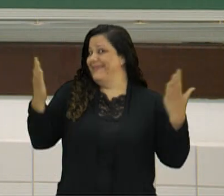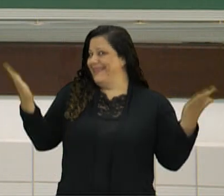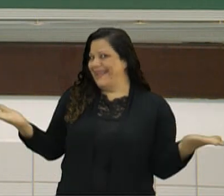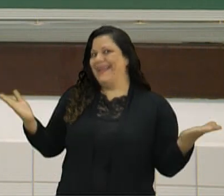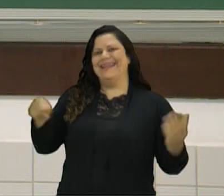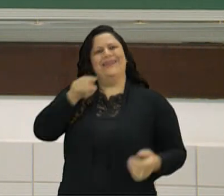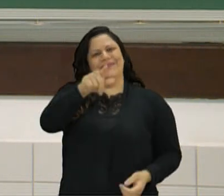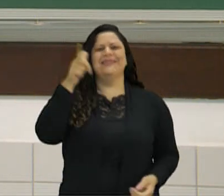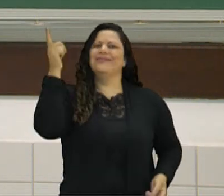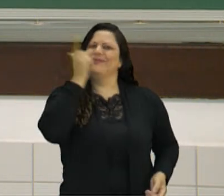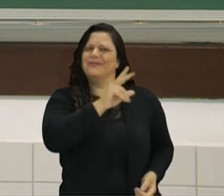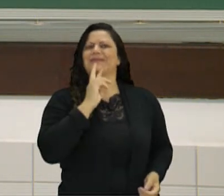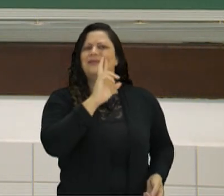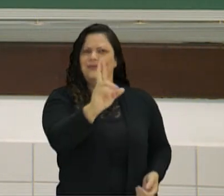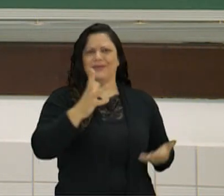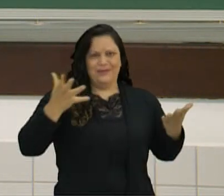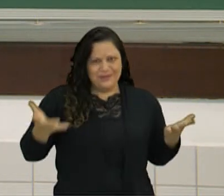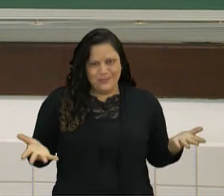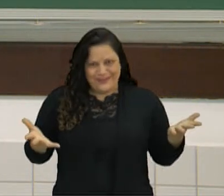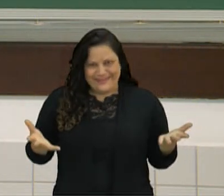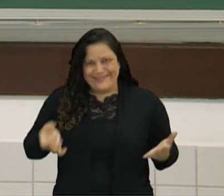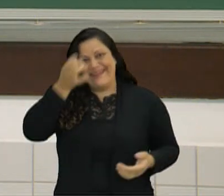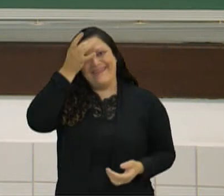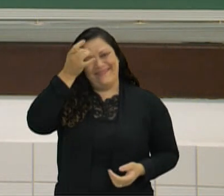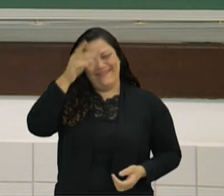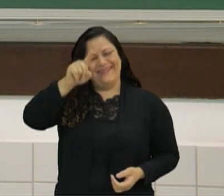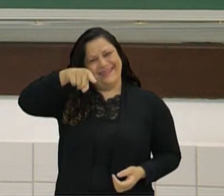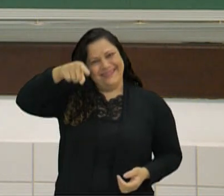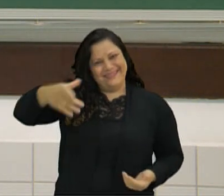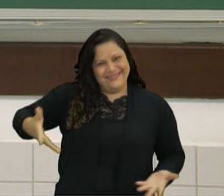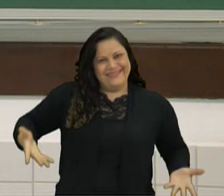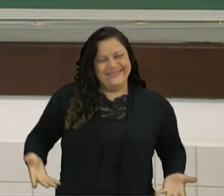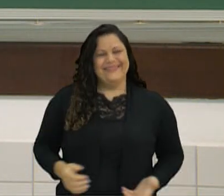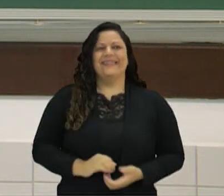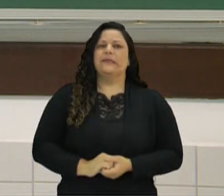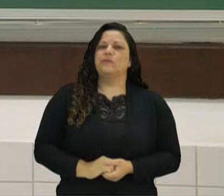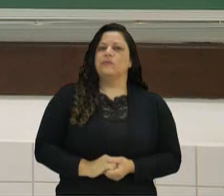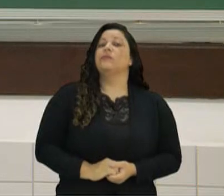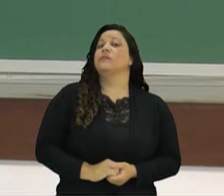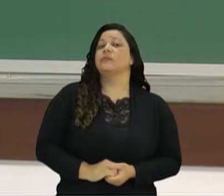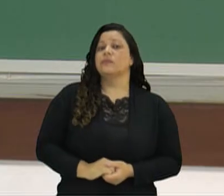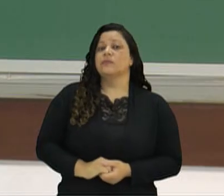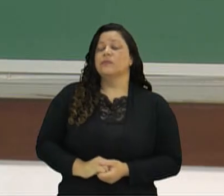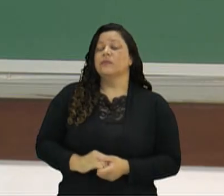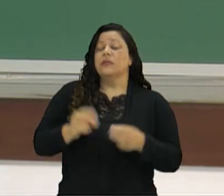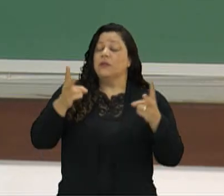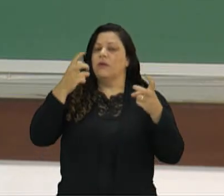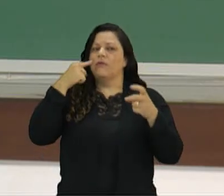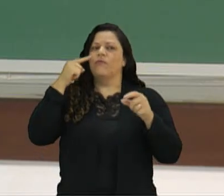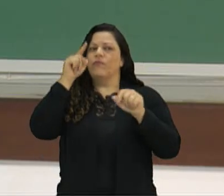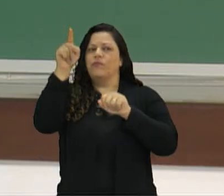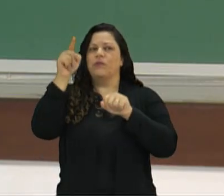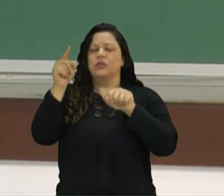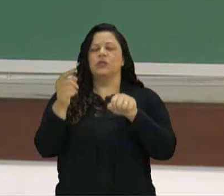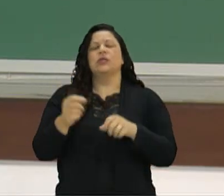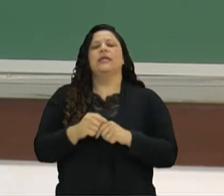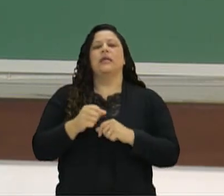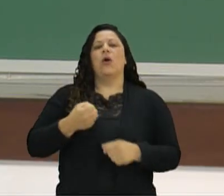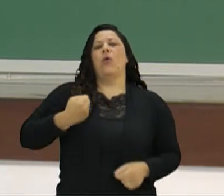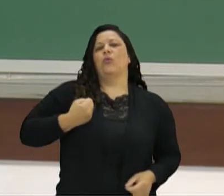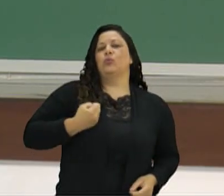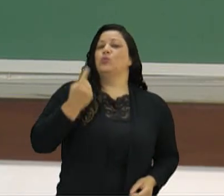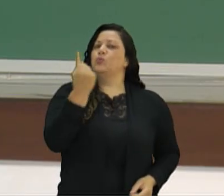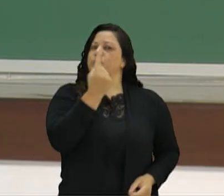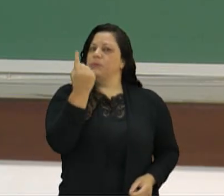pessoal, conseguiram responder? Tranquilo, né? Então vejam aqui, ó. No predinho ali, né,